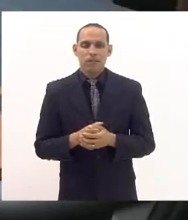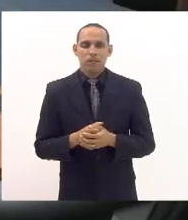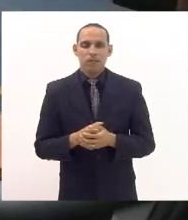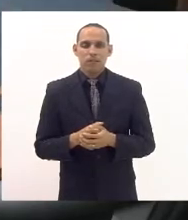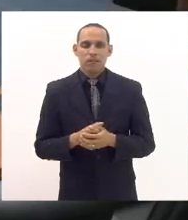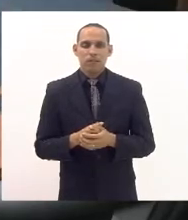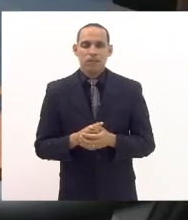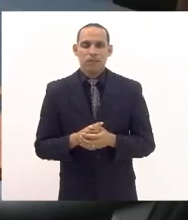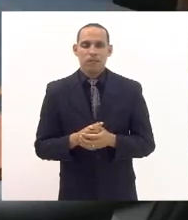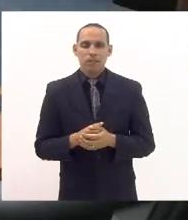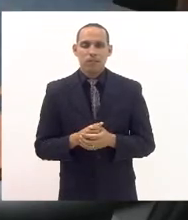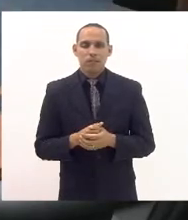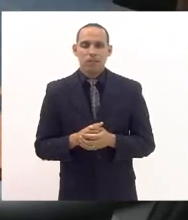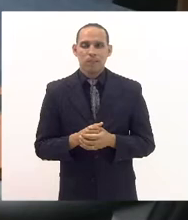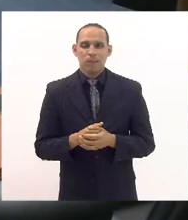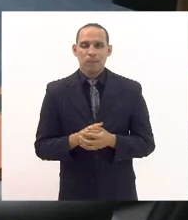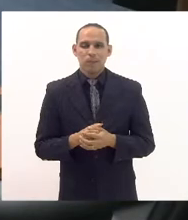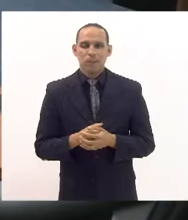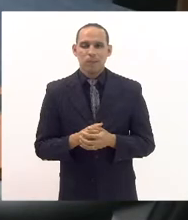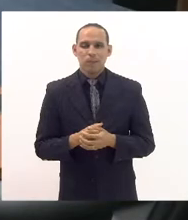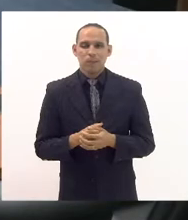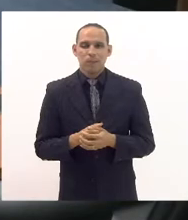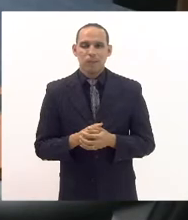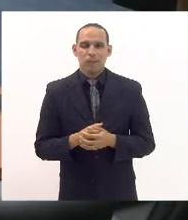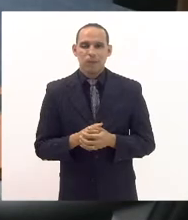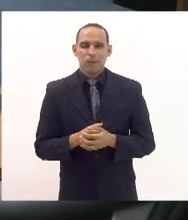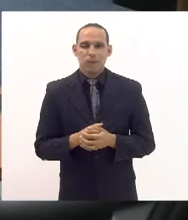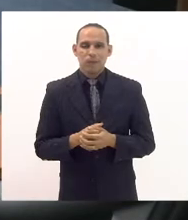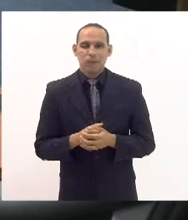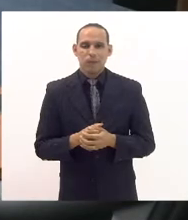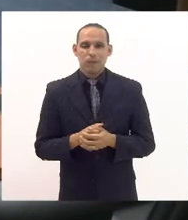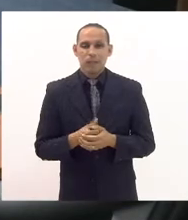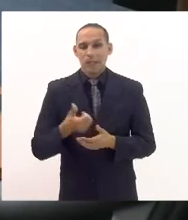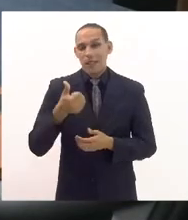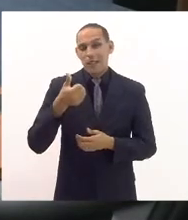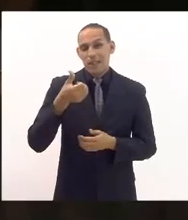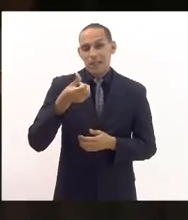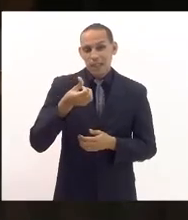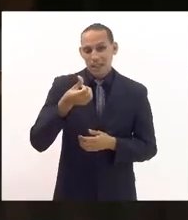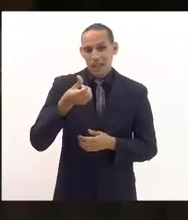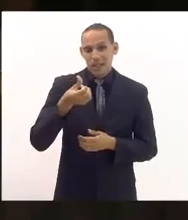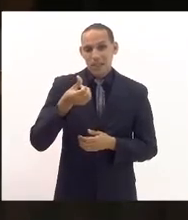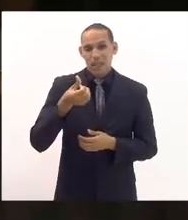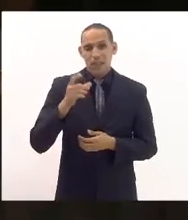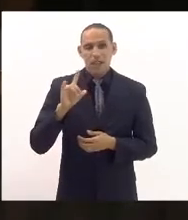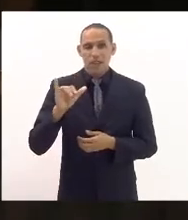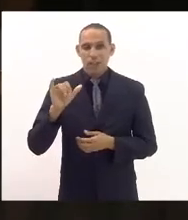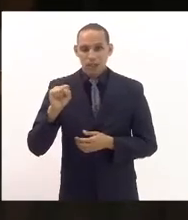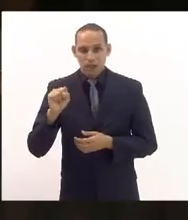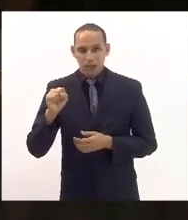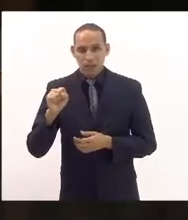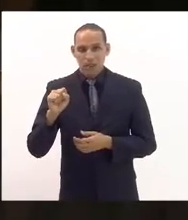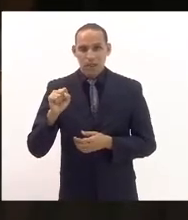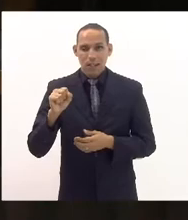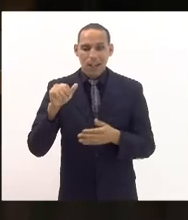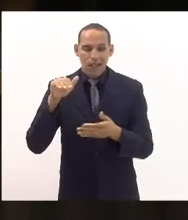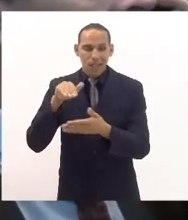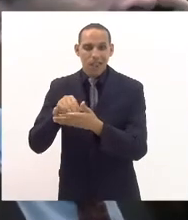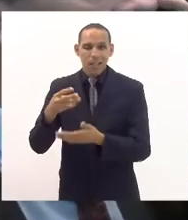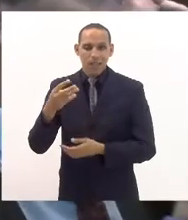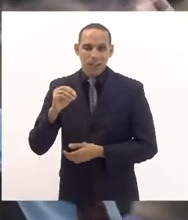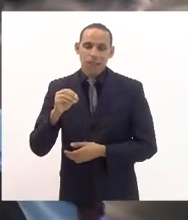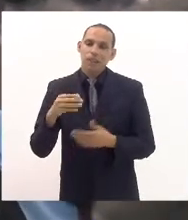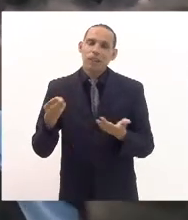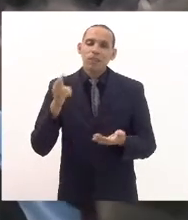é perto vai dar de vão dar 16 dias de até agora então a gente